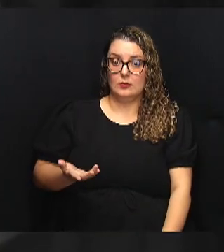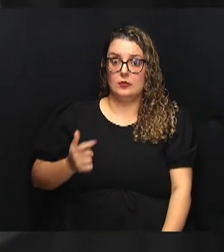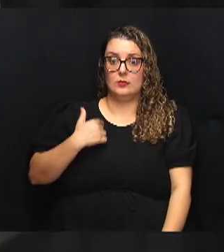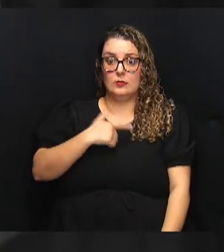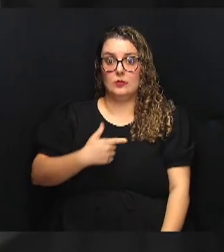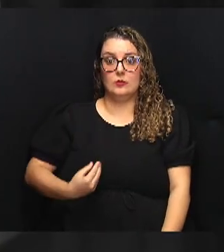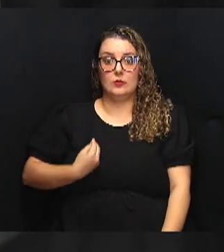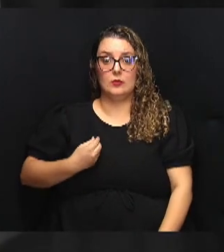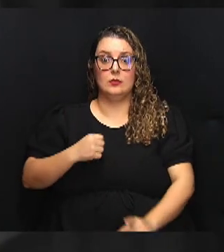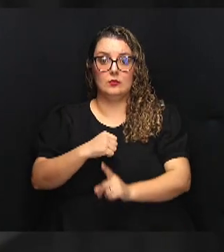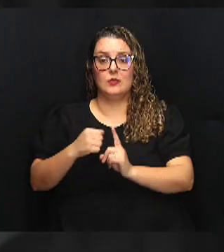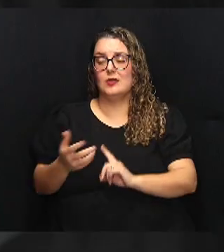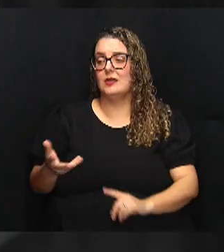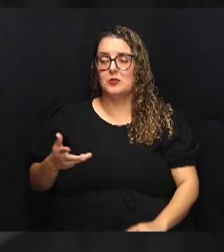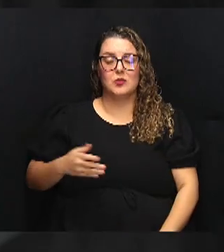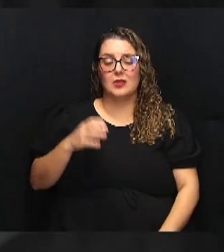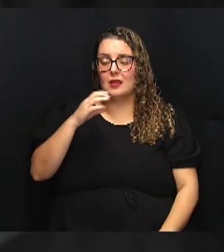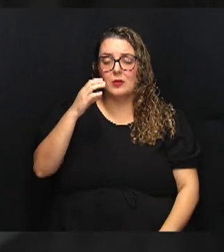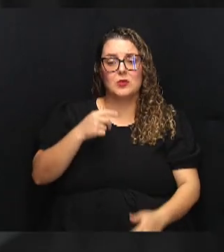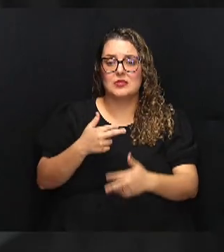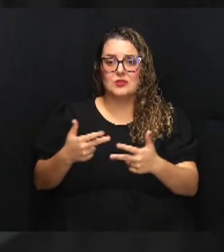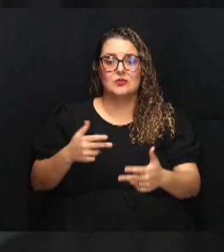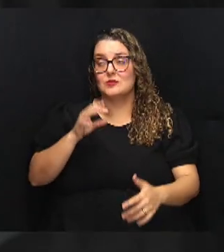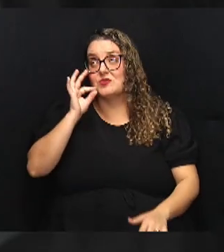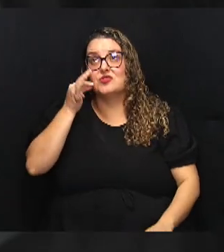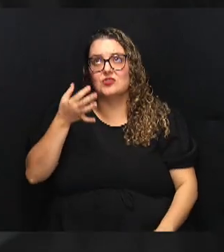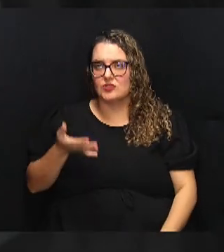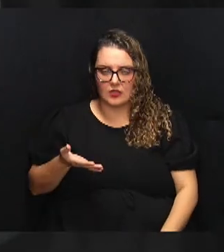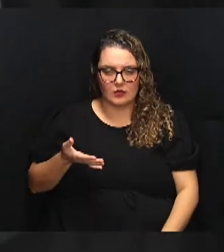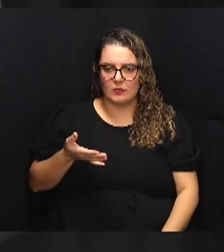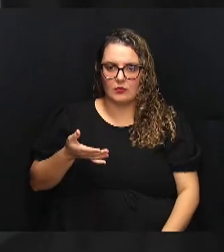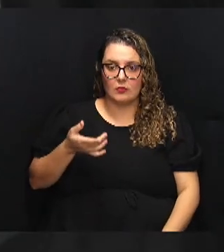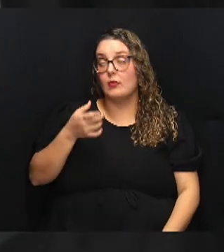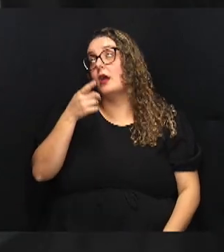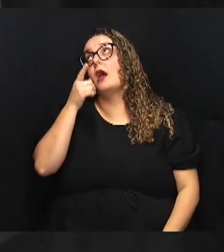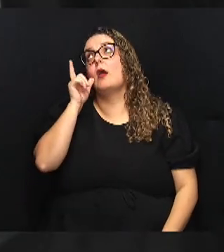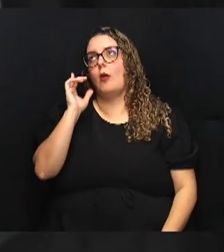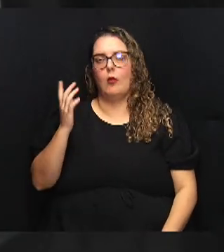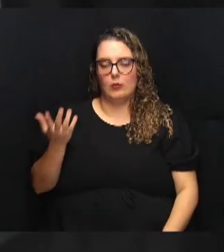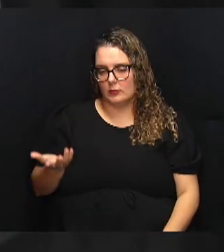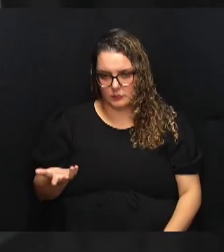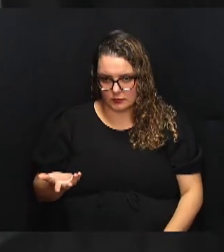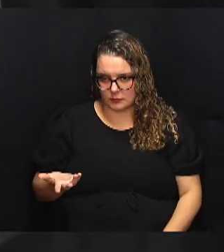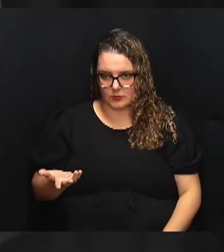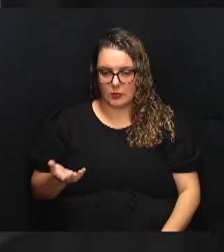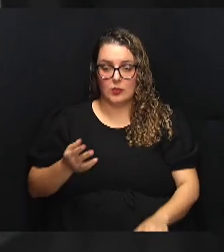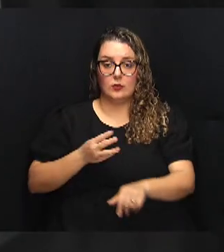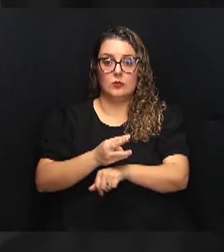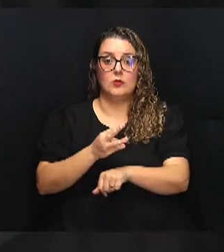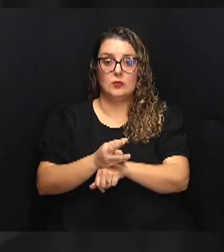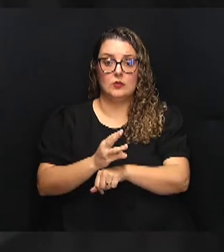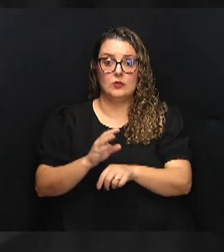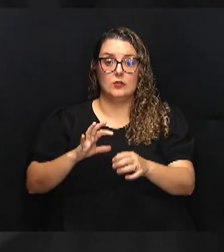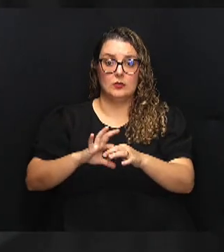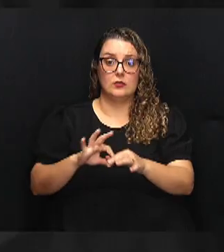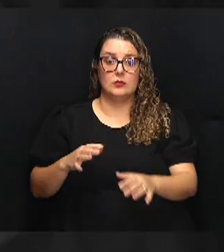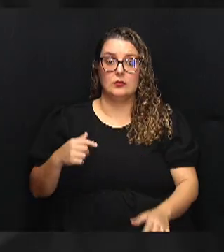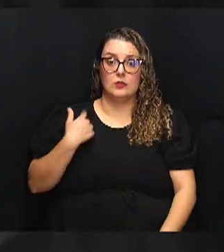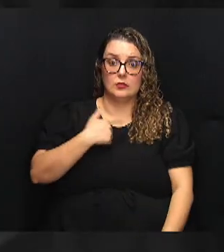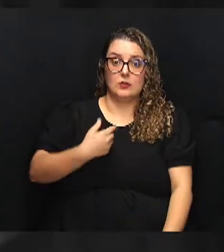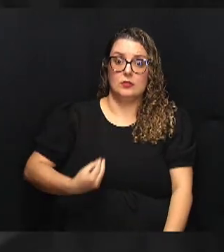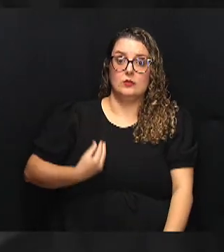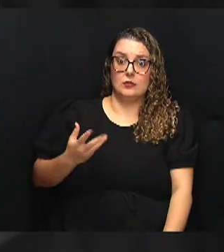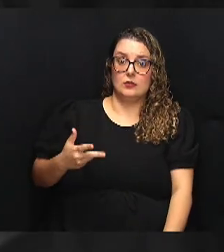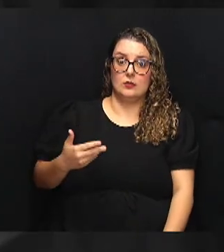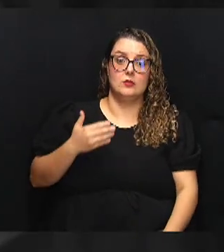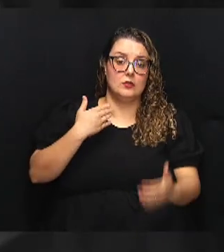sociedade hoje muito acelerada, muito rápida, as coisas têm que ser para ontem, né? O WhatsApp deixou a nossa vida muito mais rápida. Eu